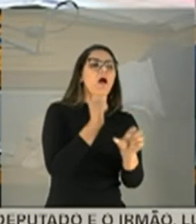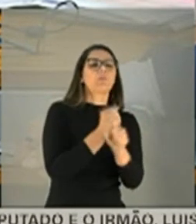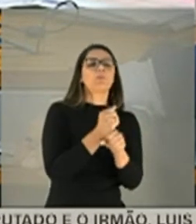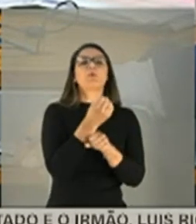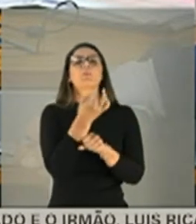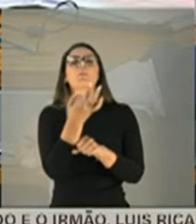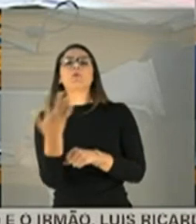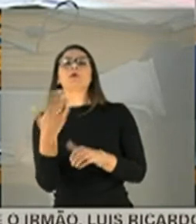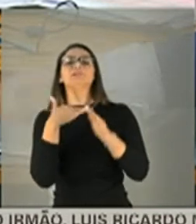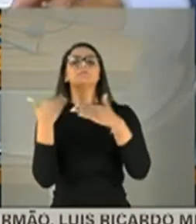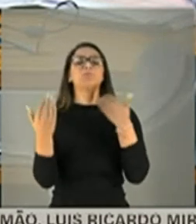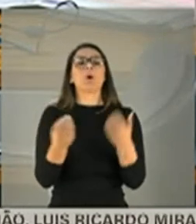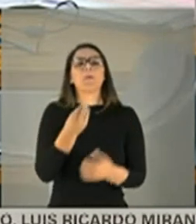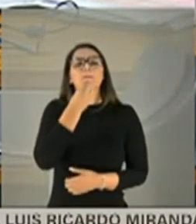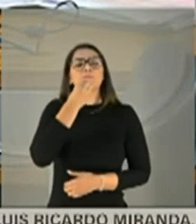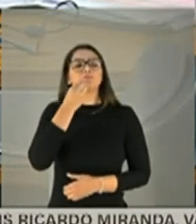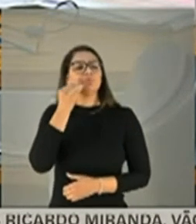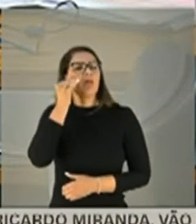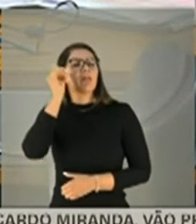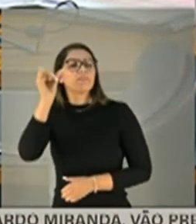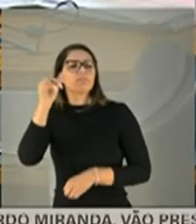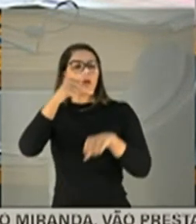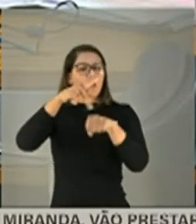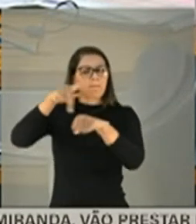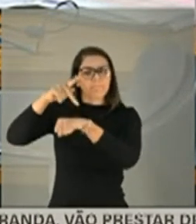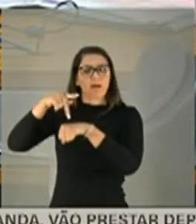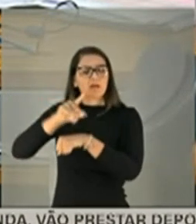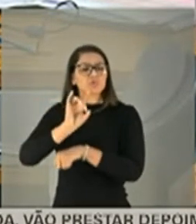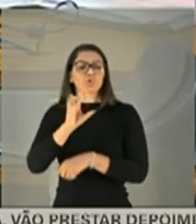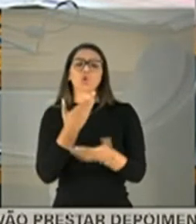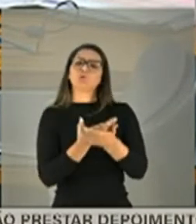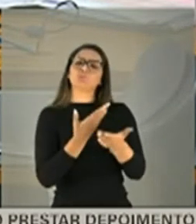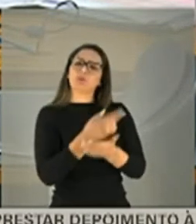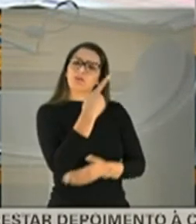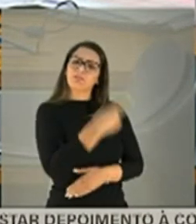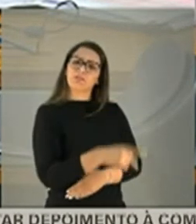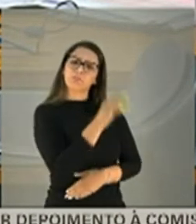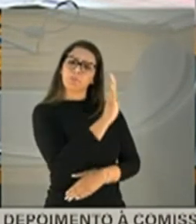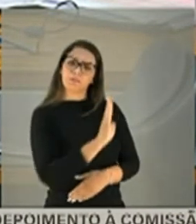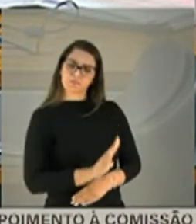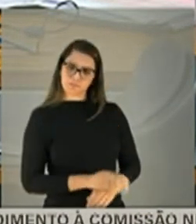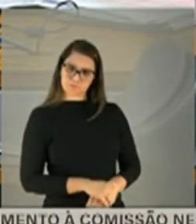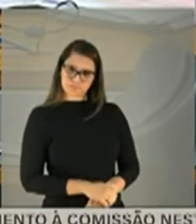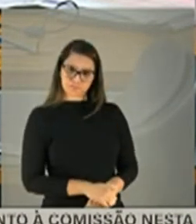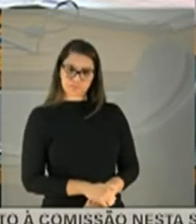poderiam ter sido evitadas em alguns países, ou foi apenas estudado o Brasil?